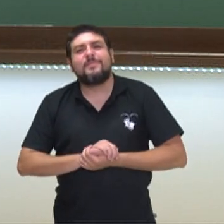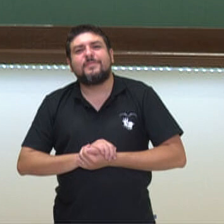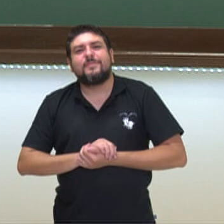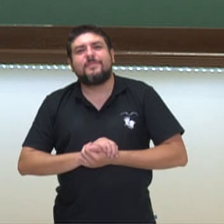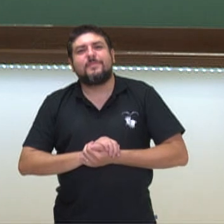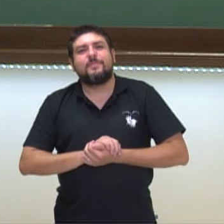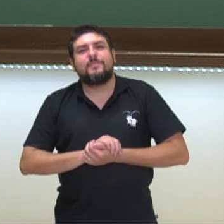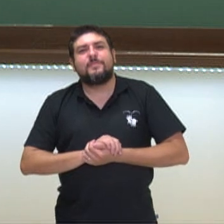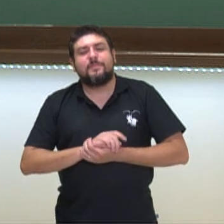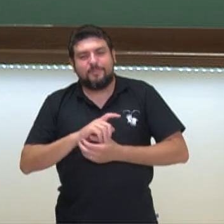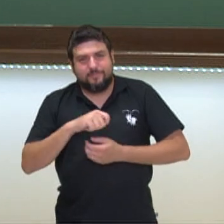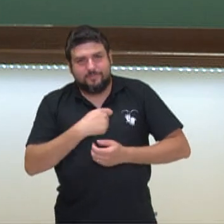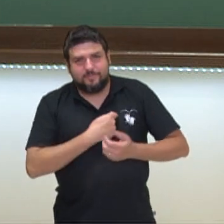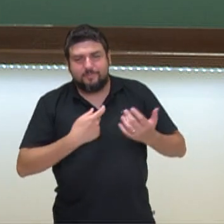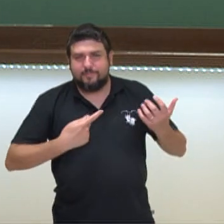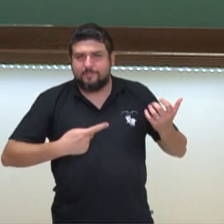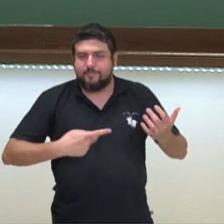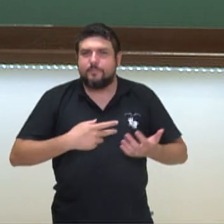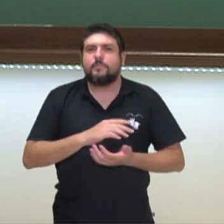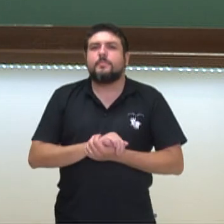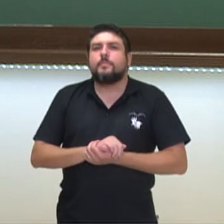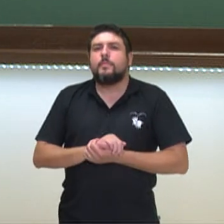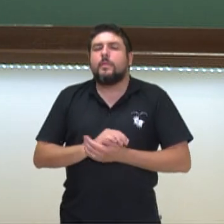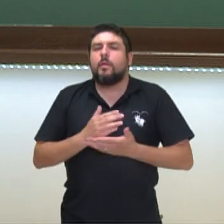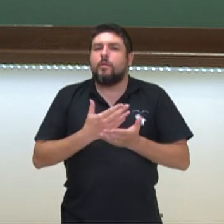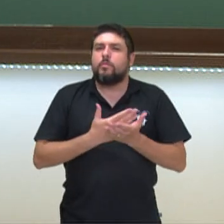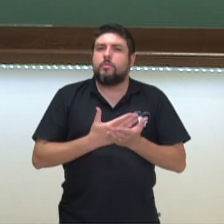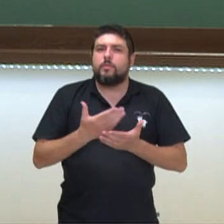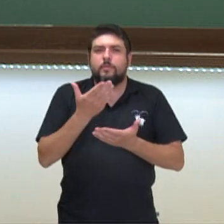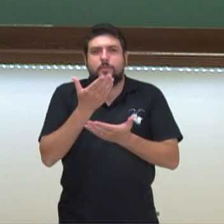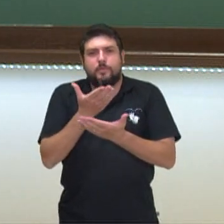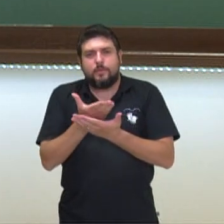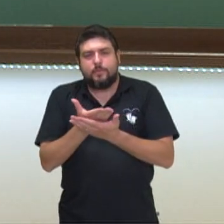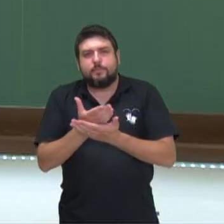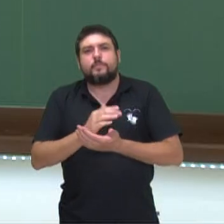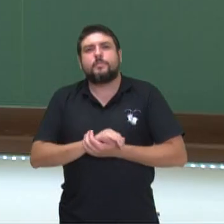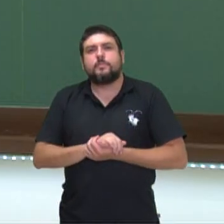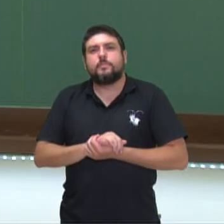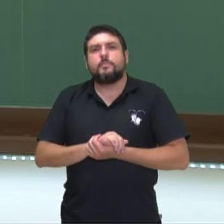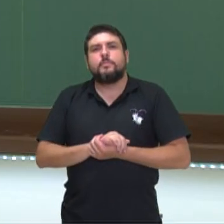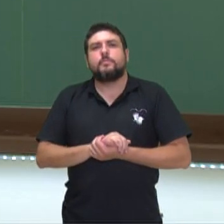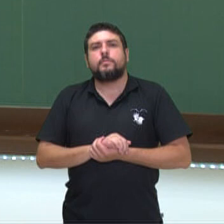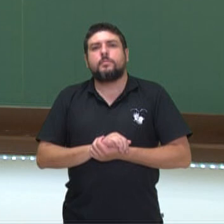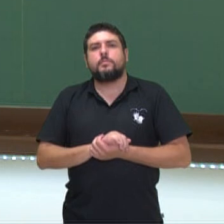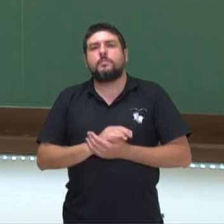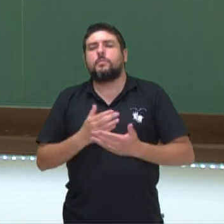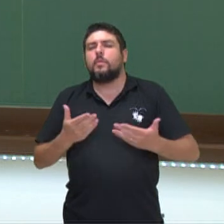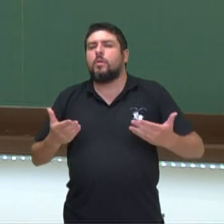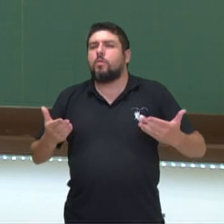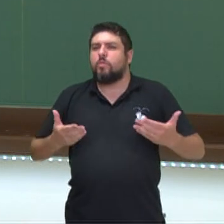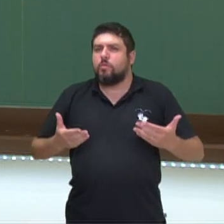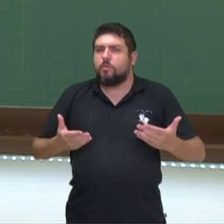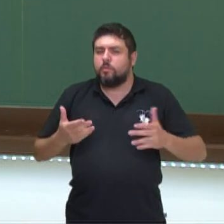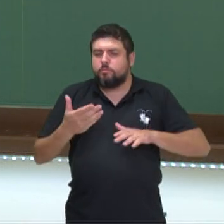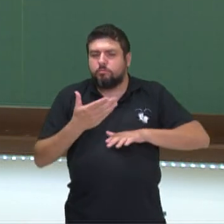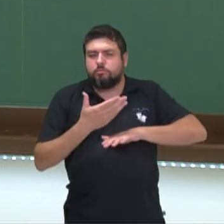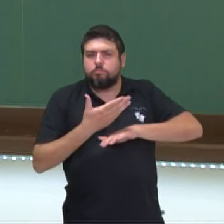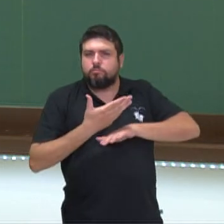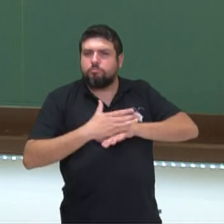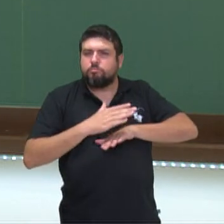Joia! Pessoal, vamos dar andamento então à nossa aula? Hoje nós vamos falar então de alguns probleminhas, de